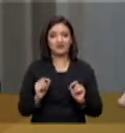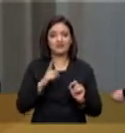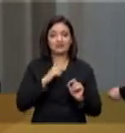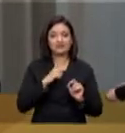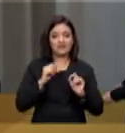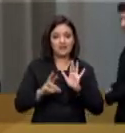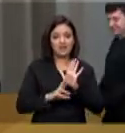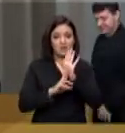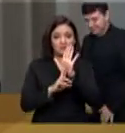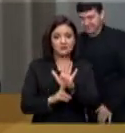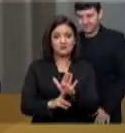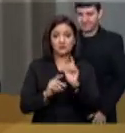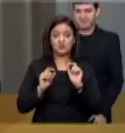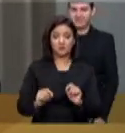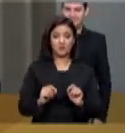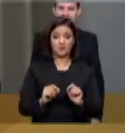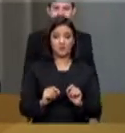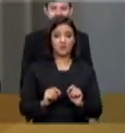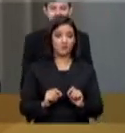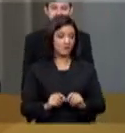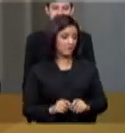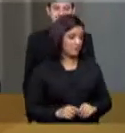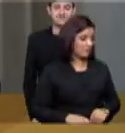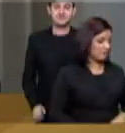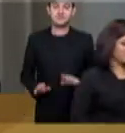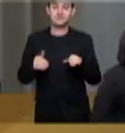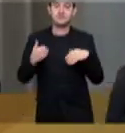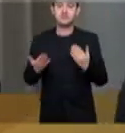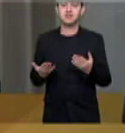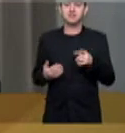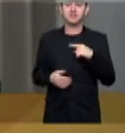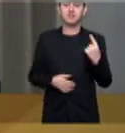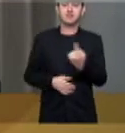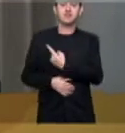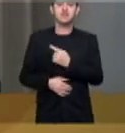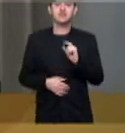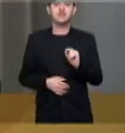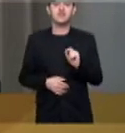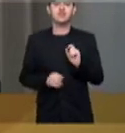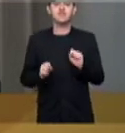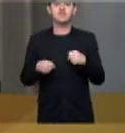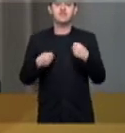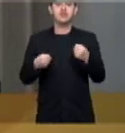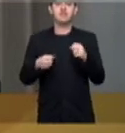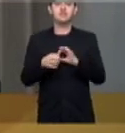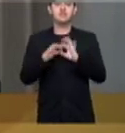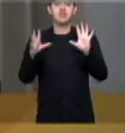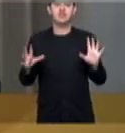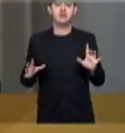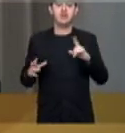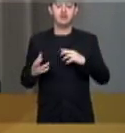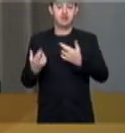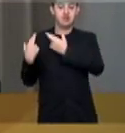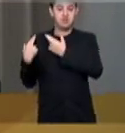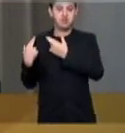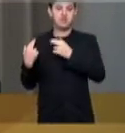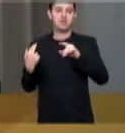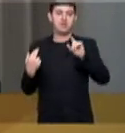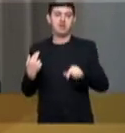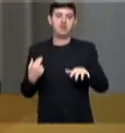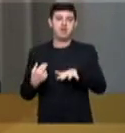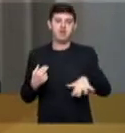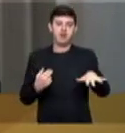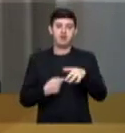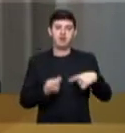por 70% dos investimentos em mídia. Nós figuramos como uma das maiores defensoras da liberdade com responsabilidade na expressão